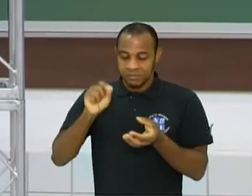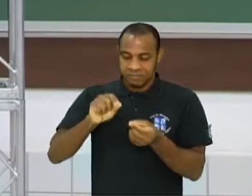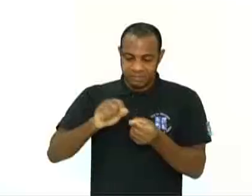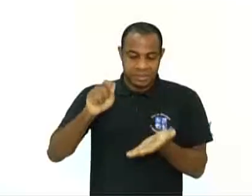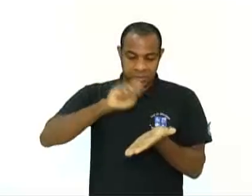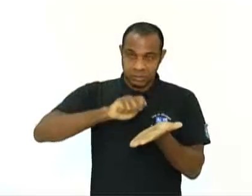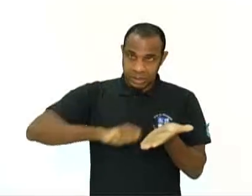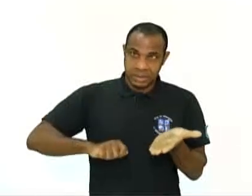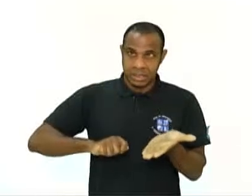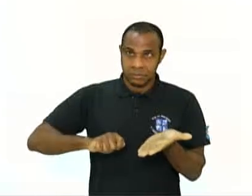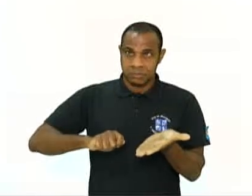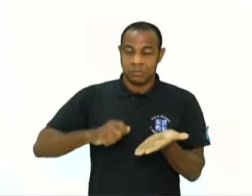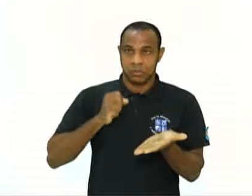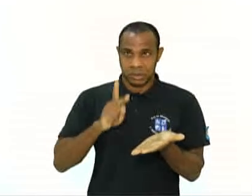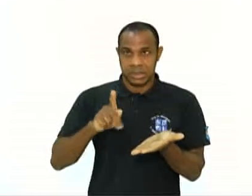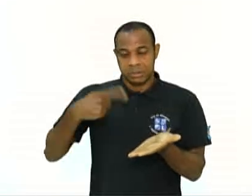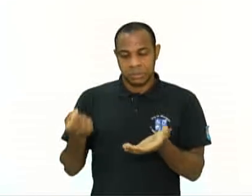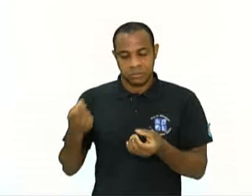já volto.